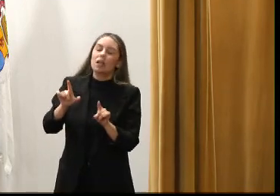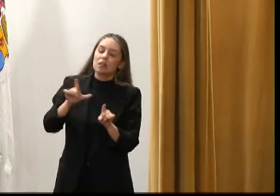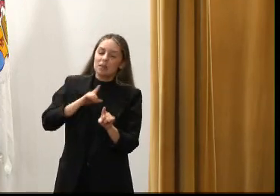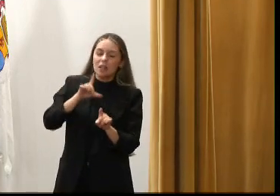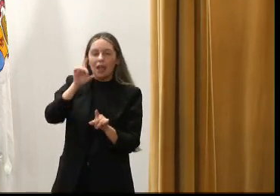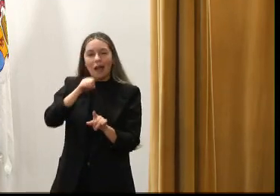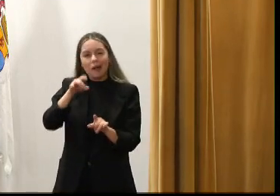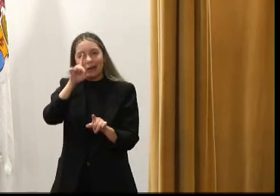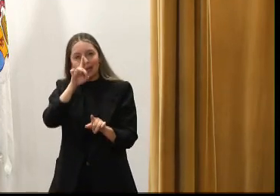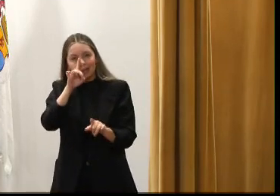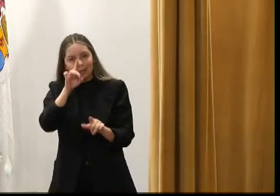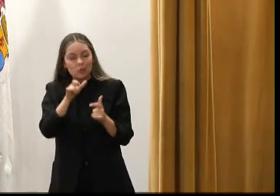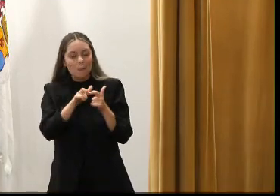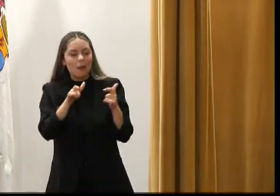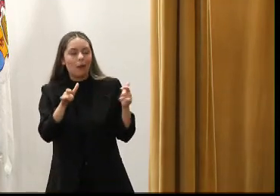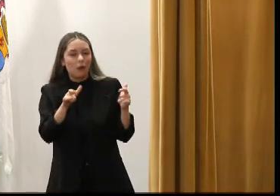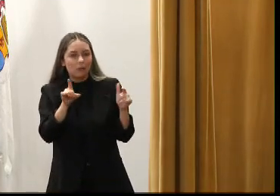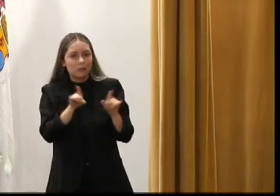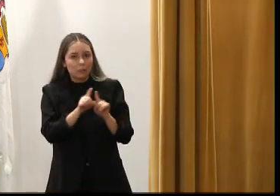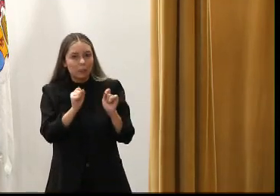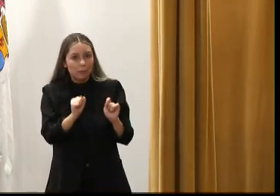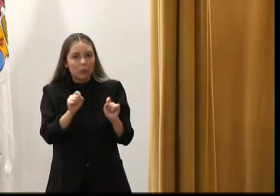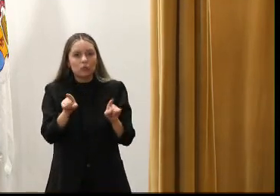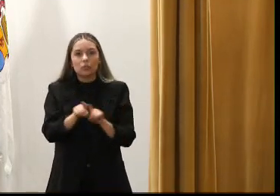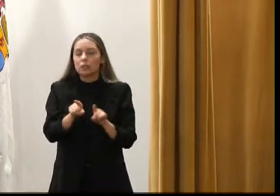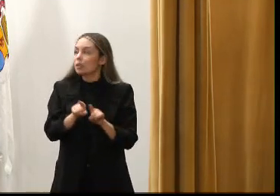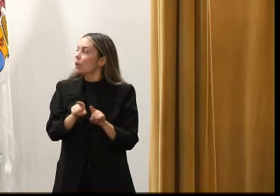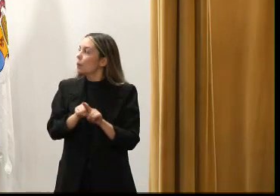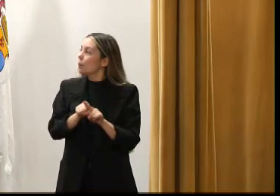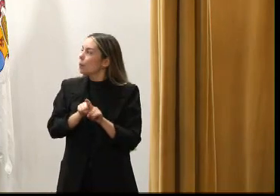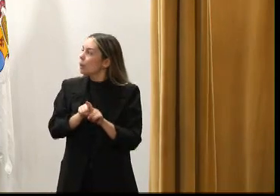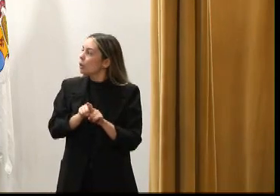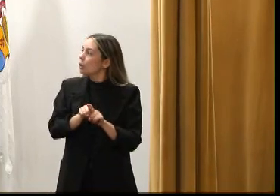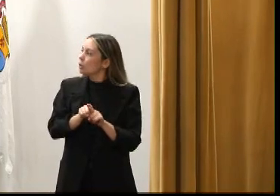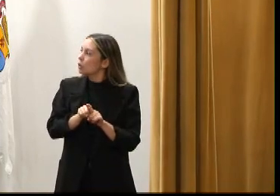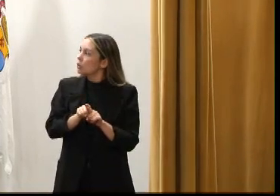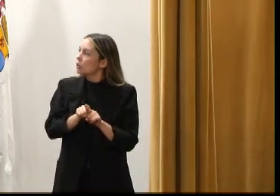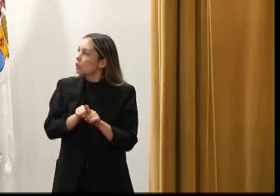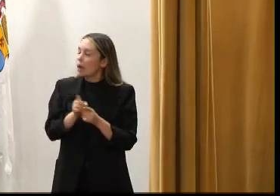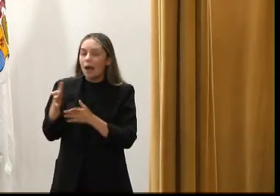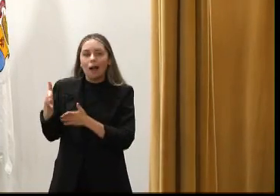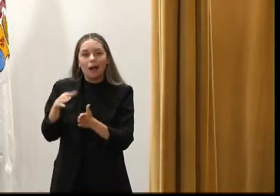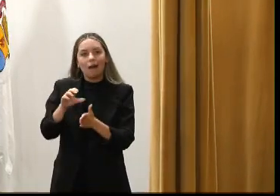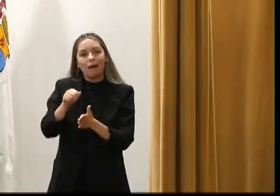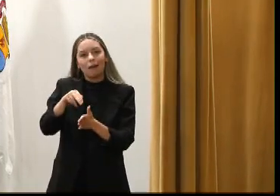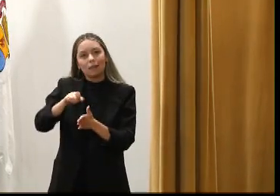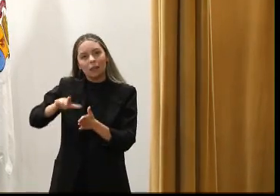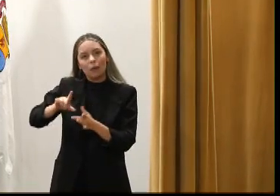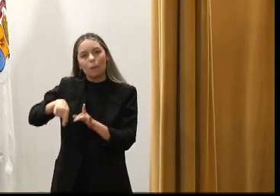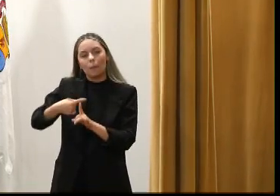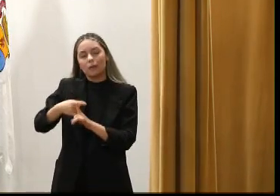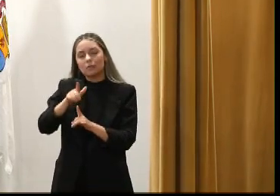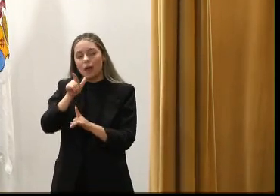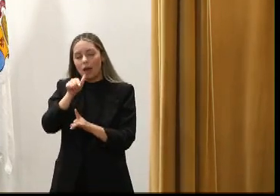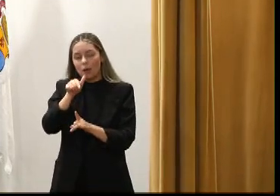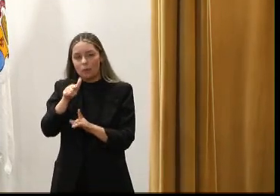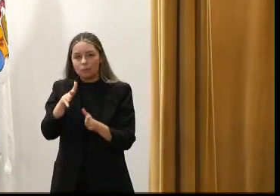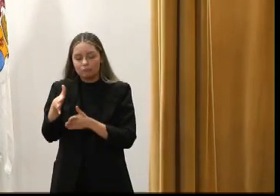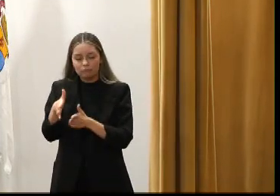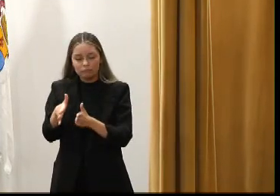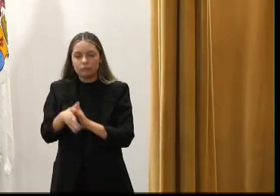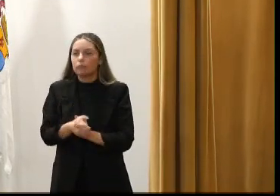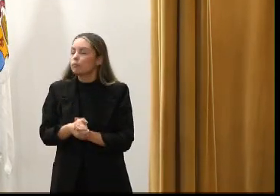risco, isso tende a aumentar, e a colmatação e assoreamento de canais e cursos d'água. Vamos dar uma olhada numa situação aqui no Morro da